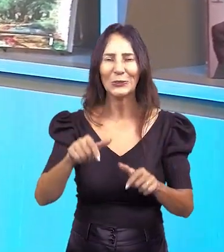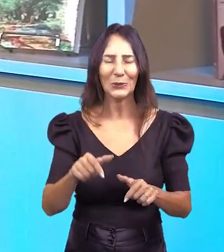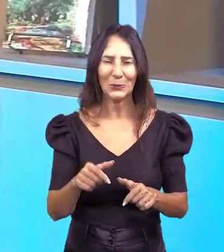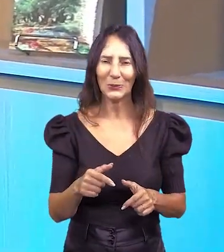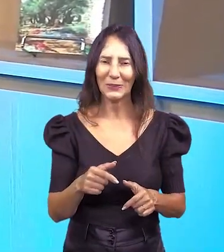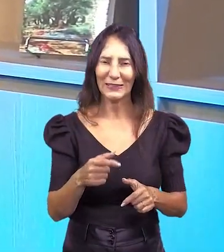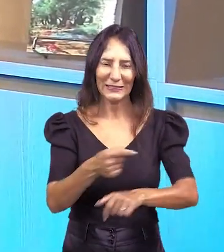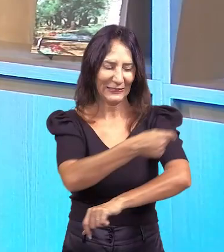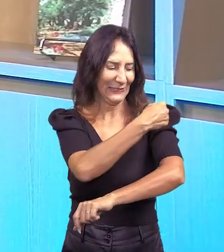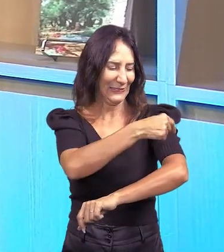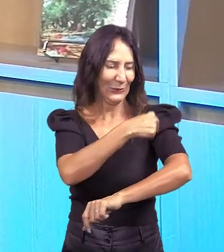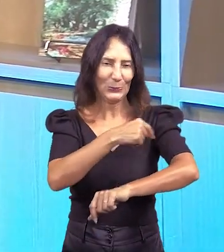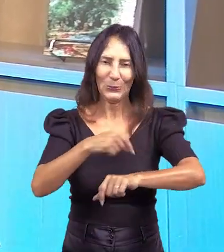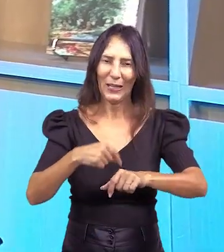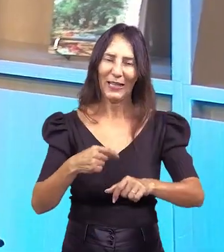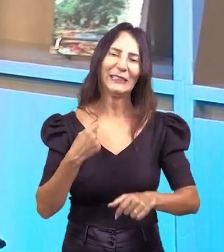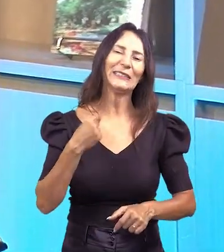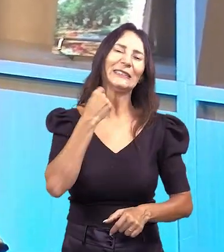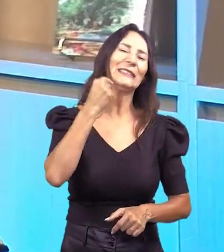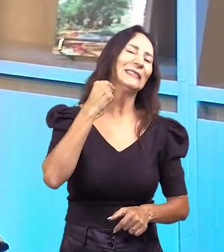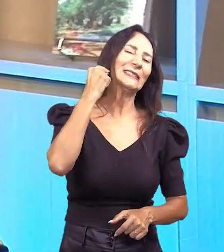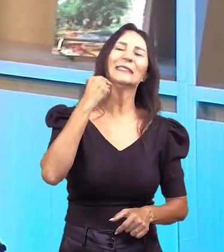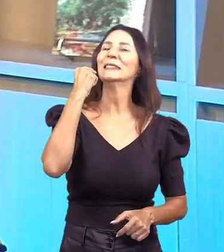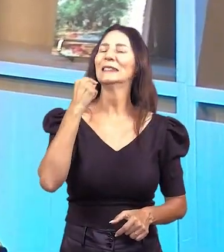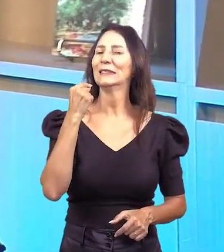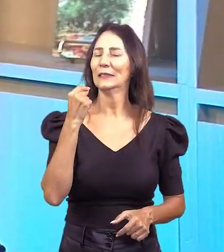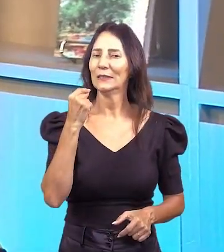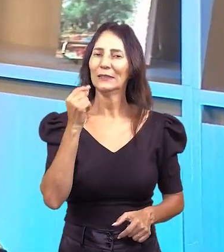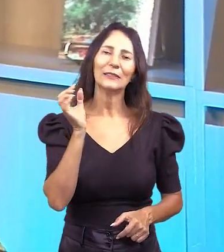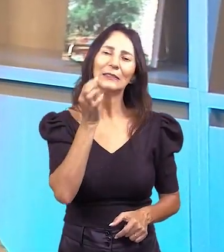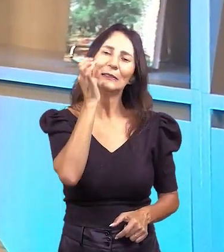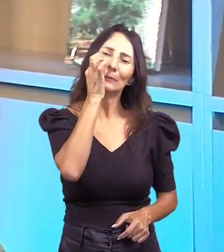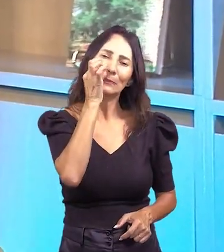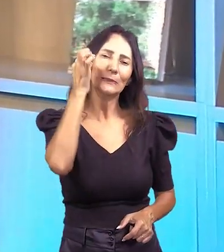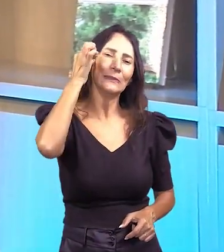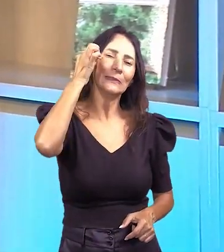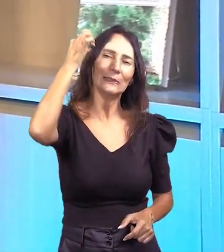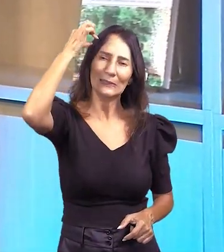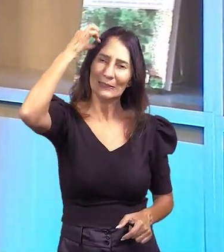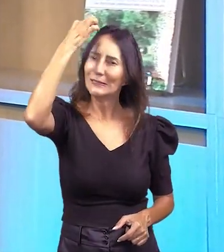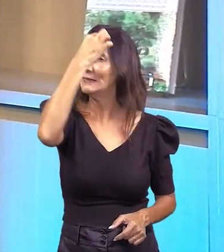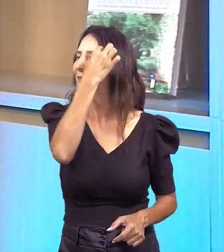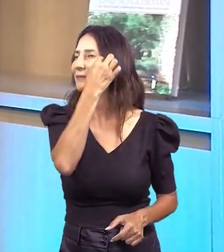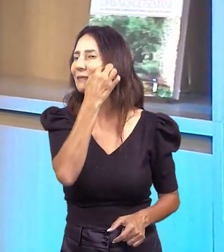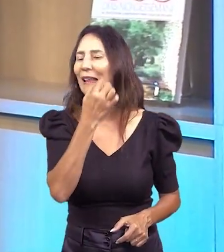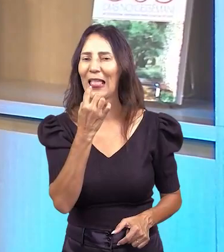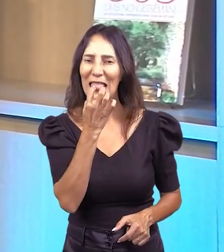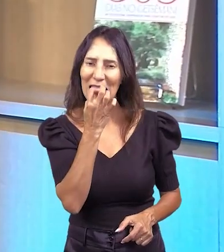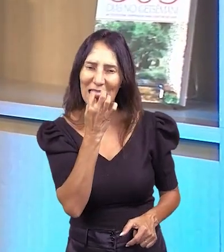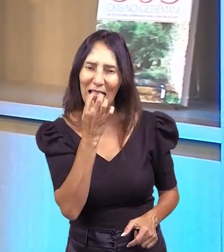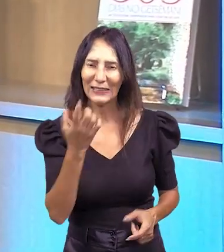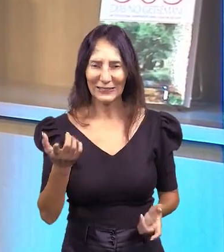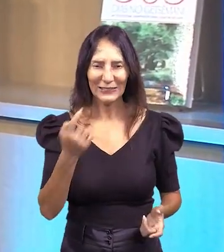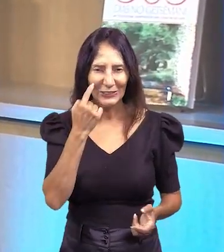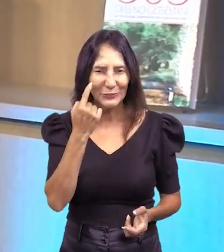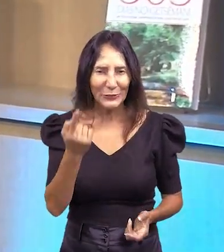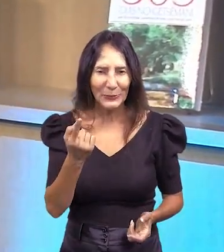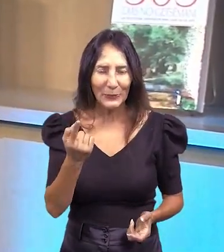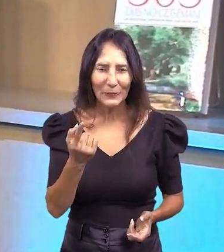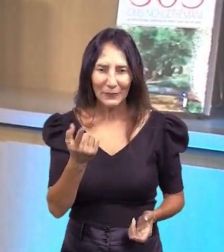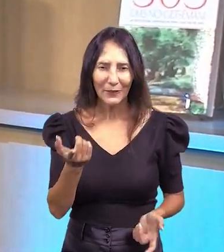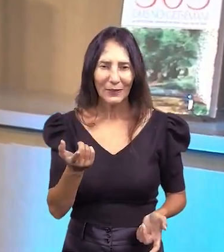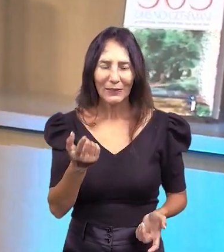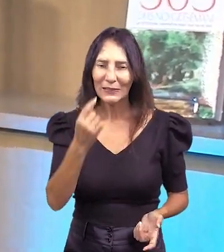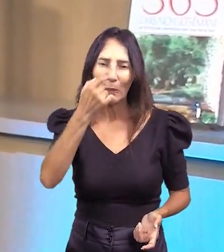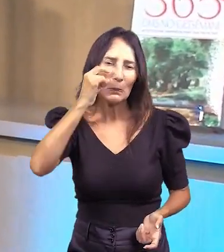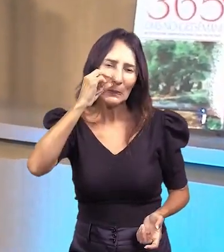pessoas totalmente cheias de tatuagem, todo cheio de piercing, todo furado na orelha, na língua, na